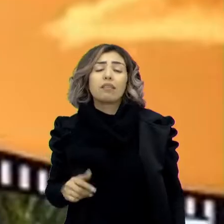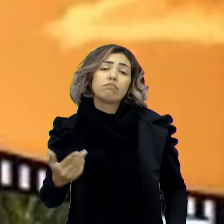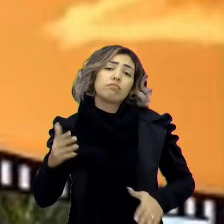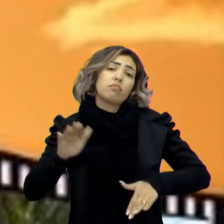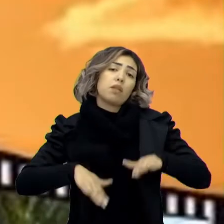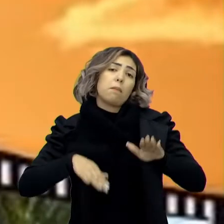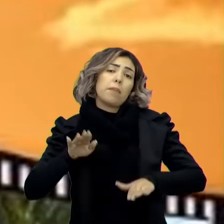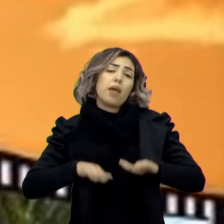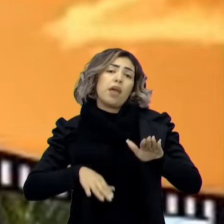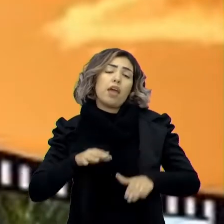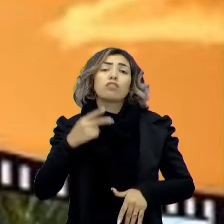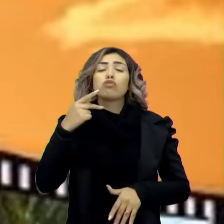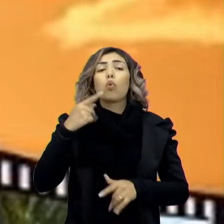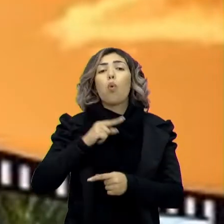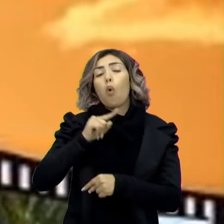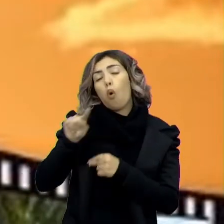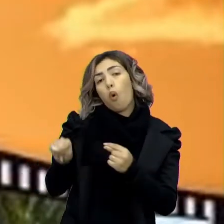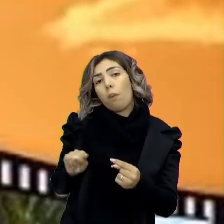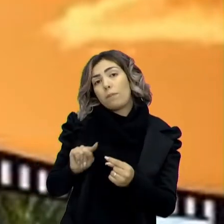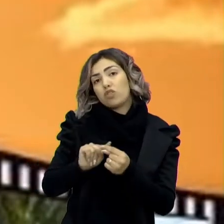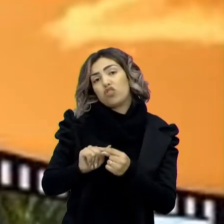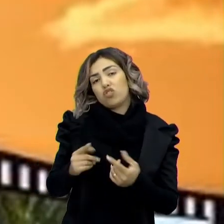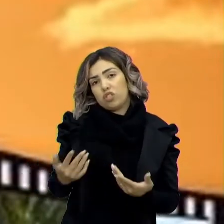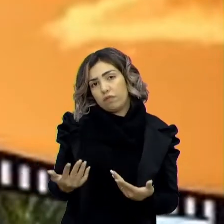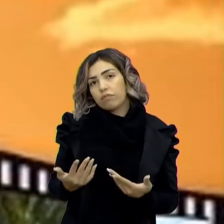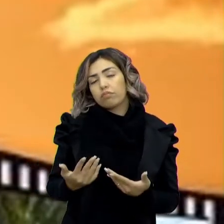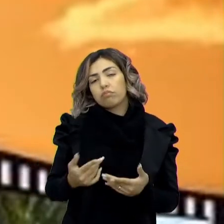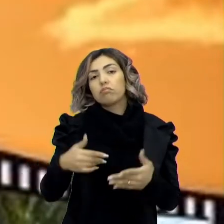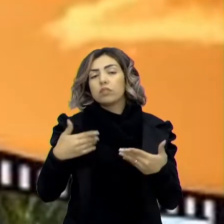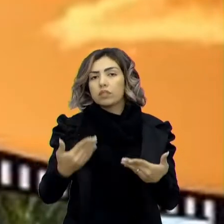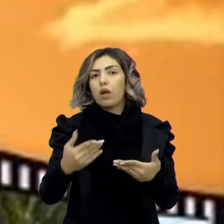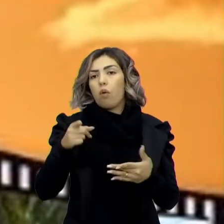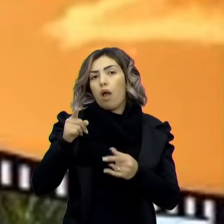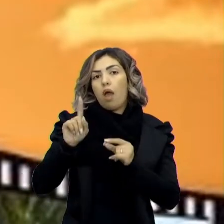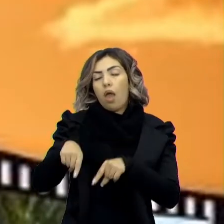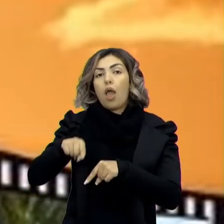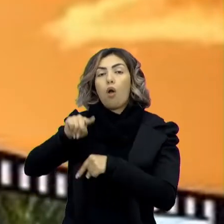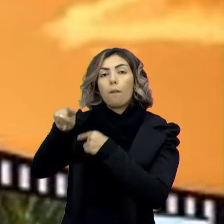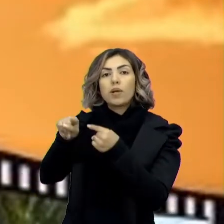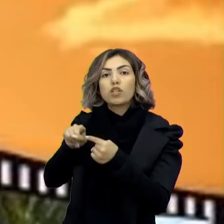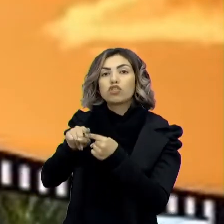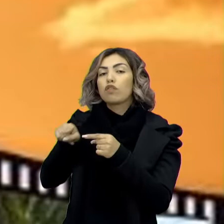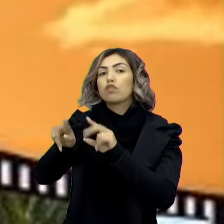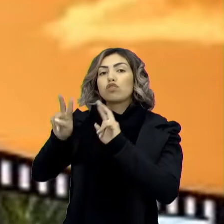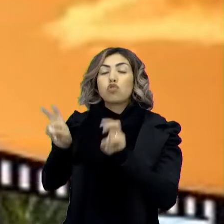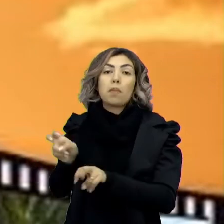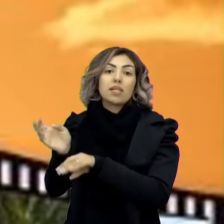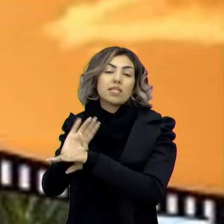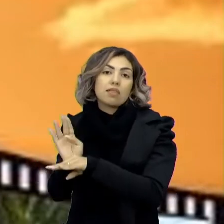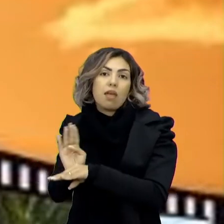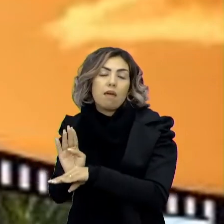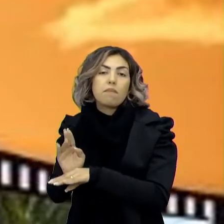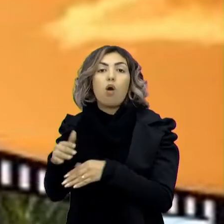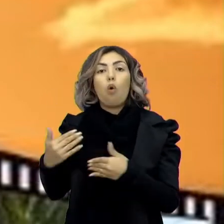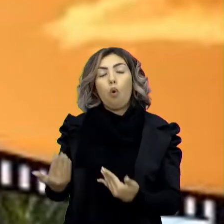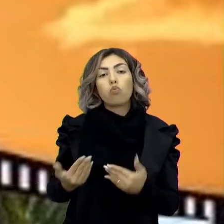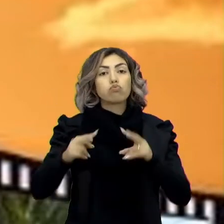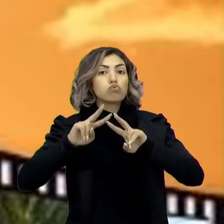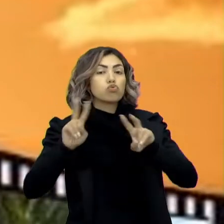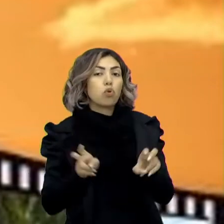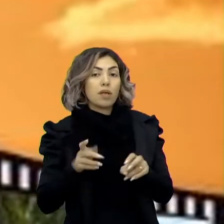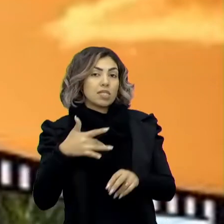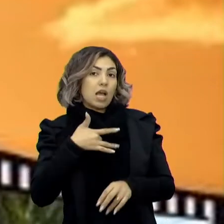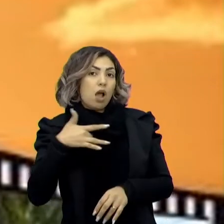do seu projeto de vida, né? Então, de acordo com o que a gente vem discutindo, se o seu projeto de vida é sobre cinema, se o seu projeto de vida é sobre a